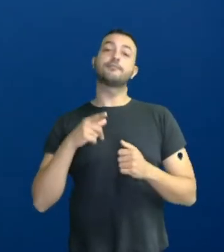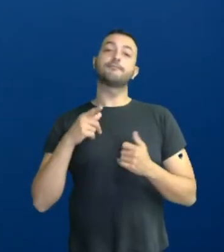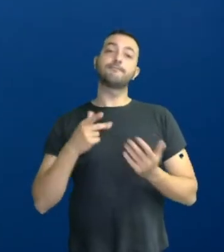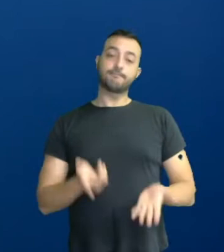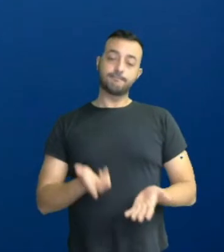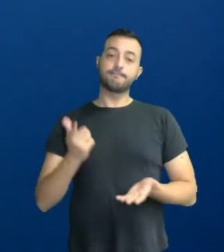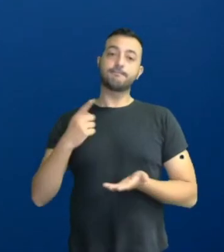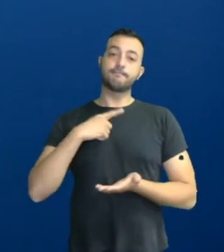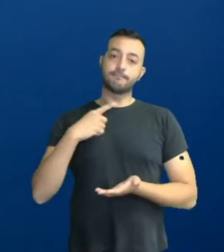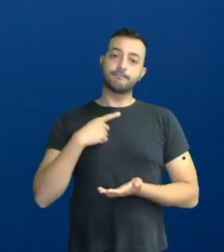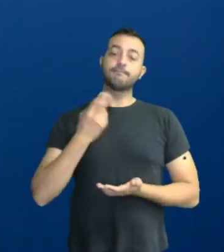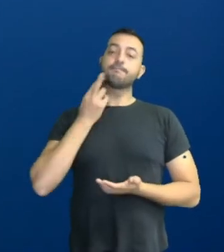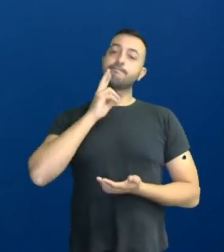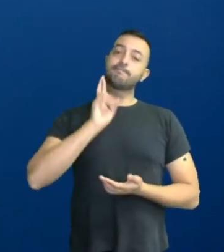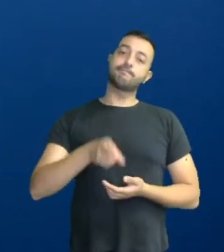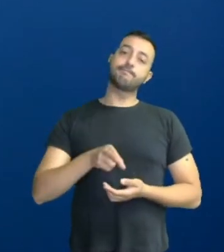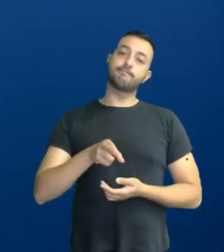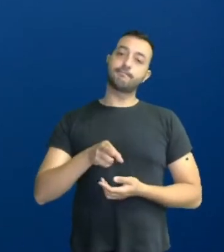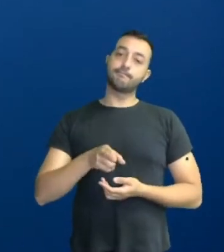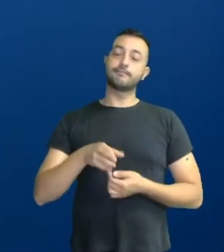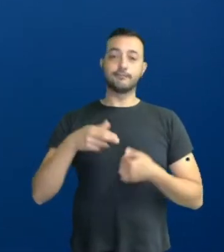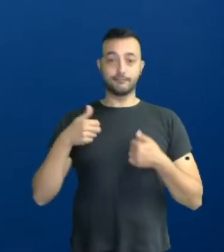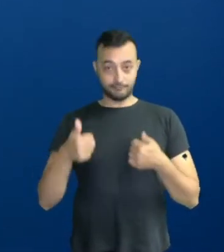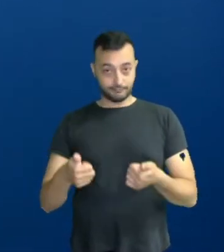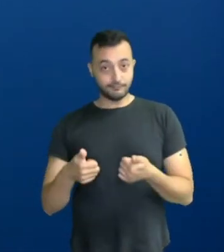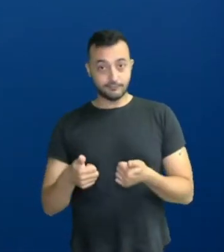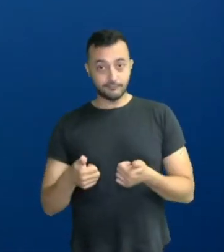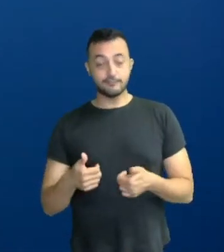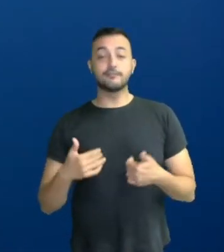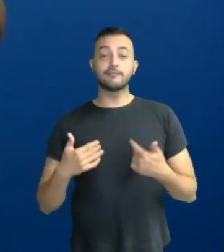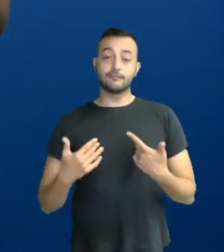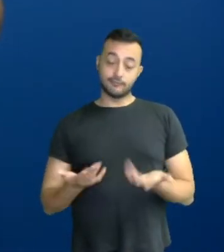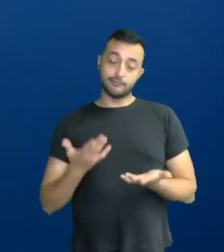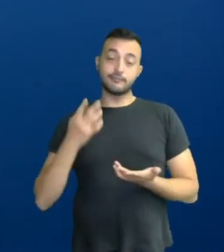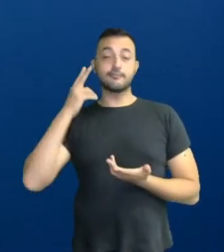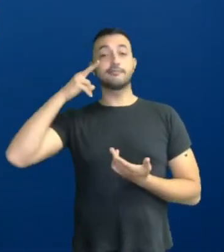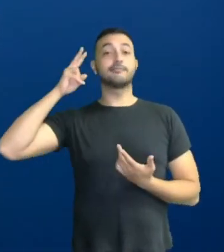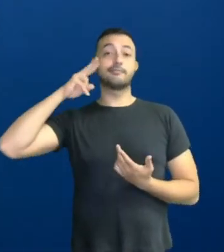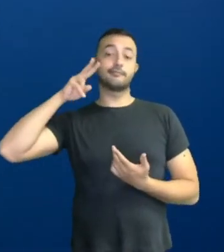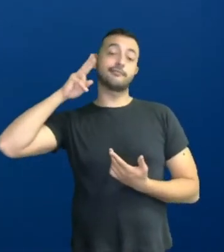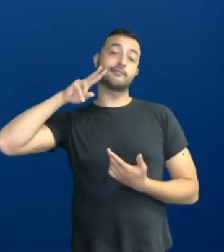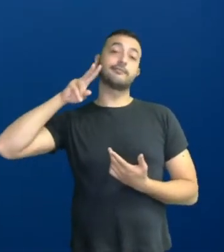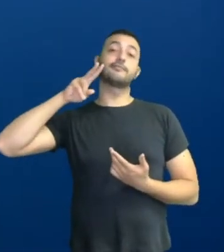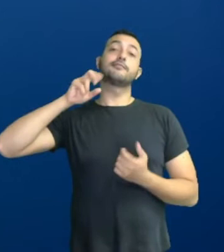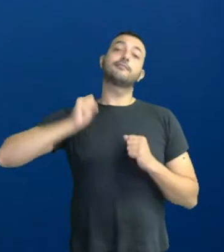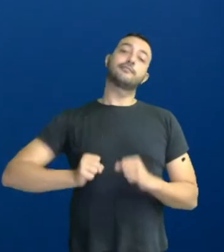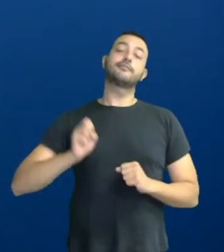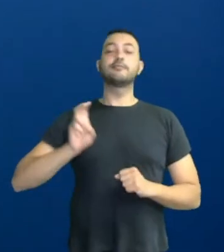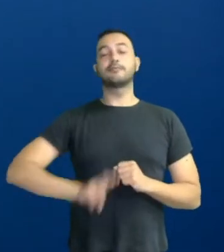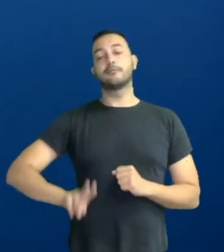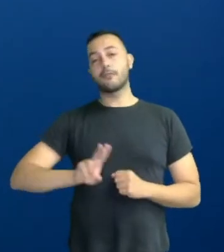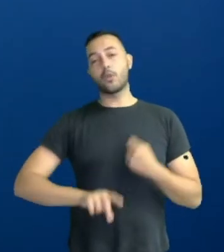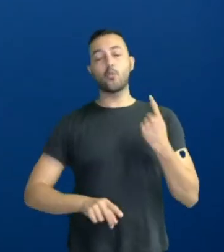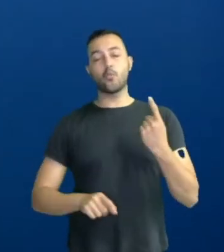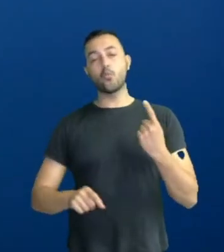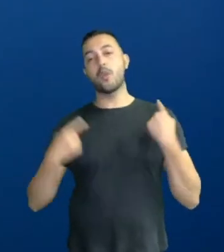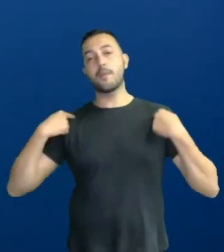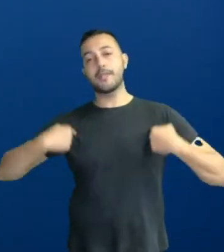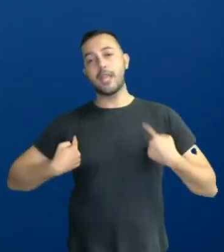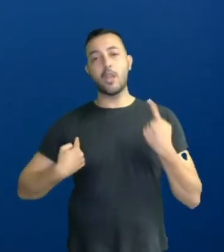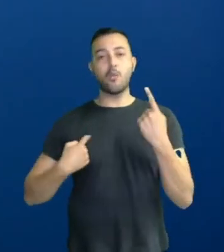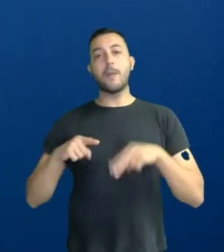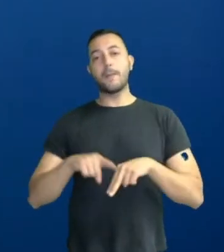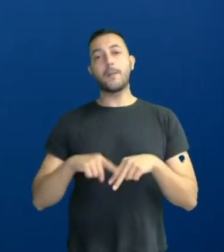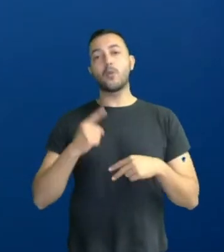ter o resultado, tá bem? Então, por quê? Porque lembrando que a gente só pode usar uma camiseta, uma bermuda e